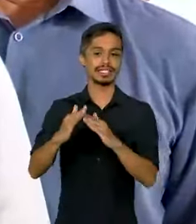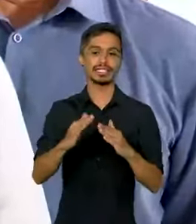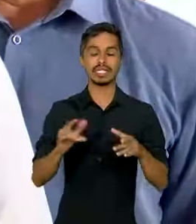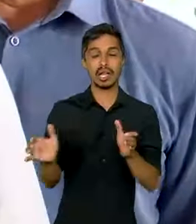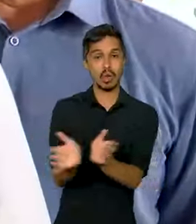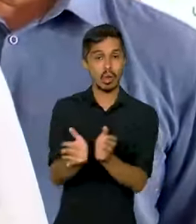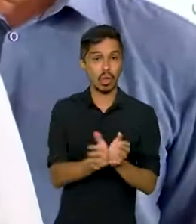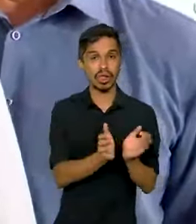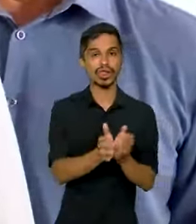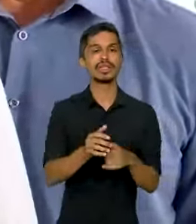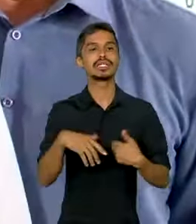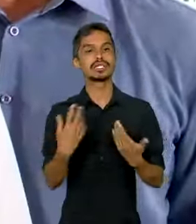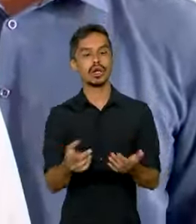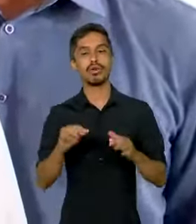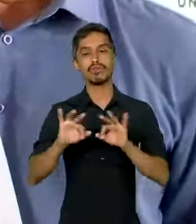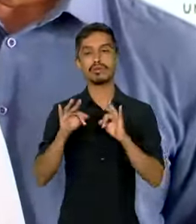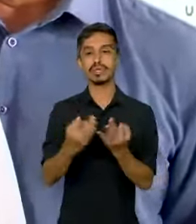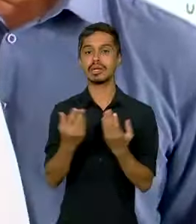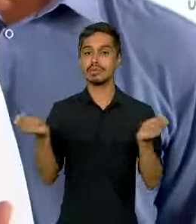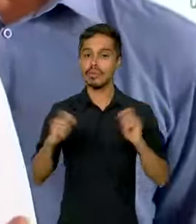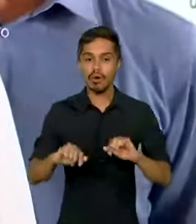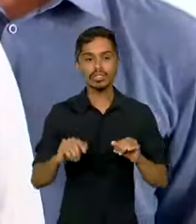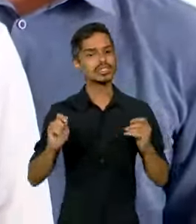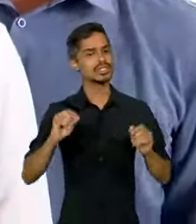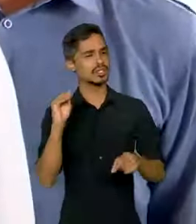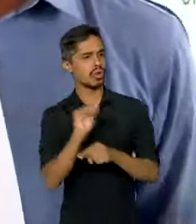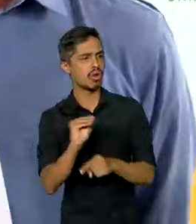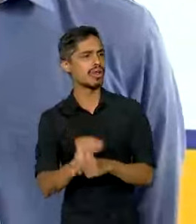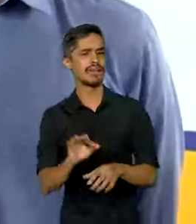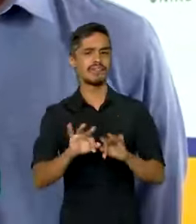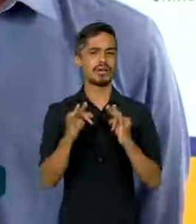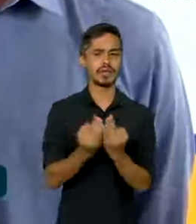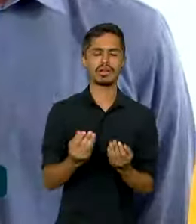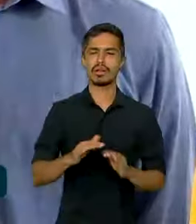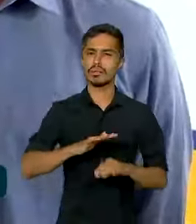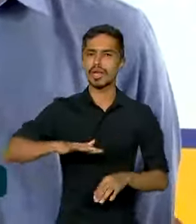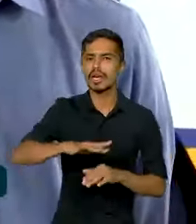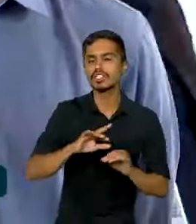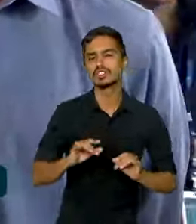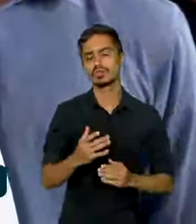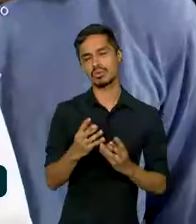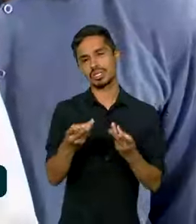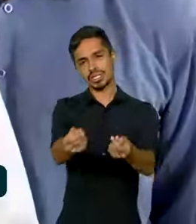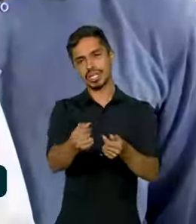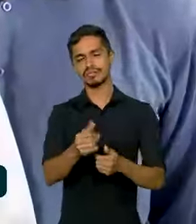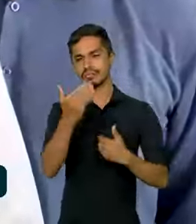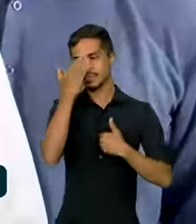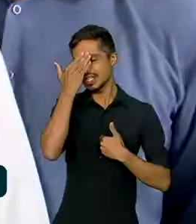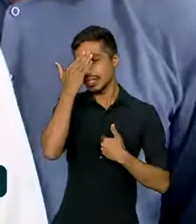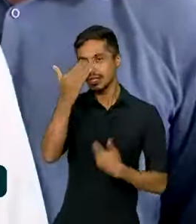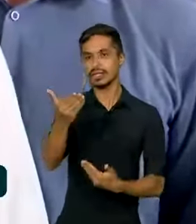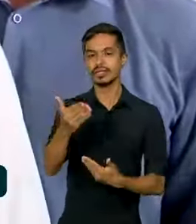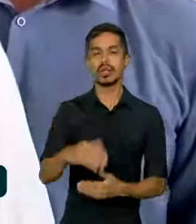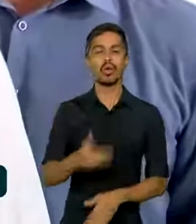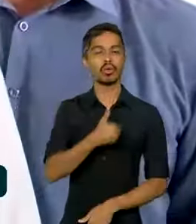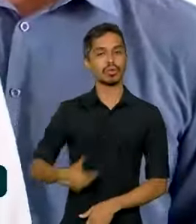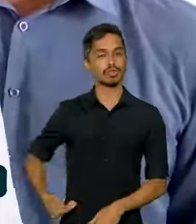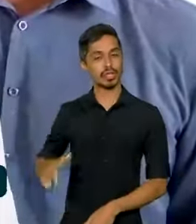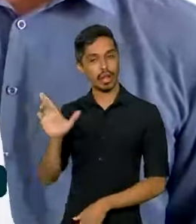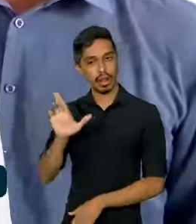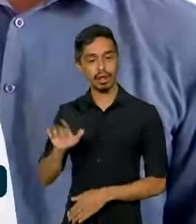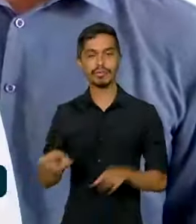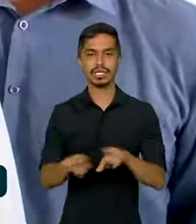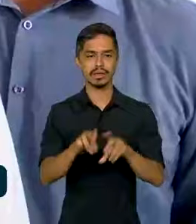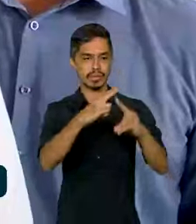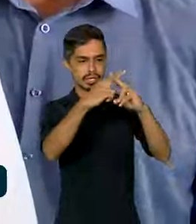filhos, educar sua família, ter um ambiente de qualidade. Eu quero agradecer aqui ao governo do presidente Lula, à